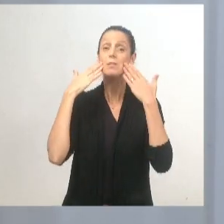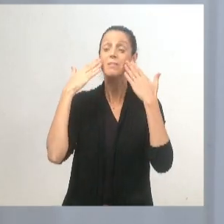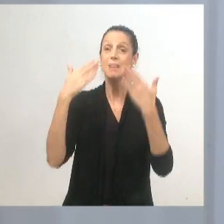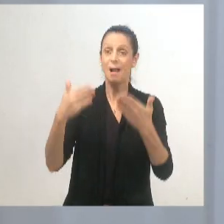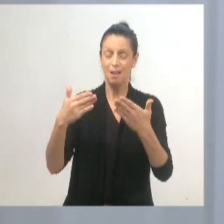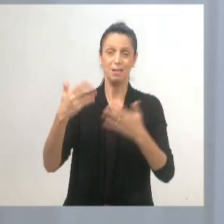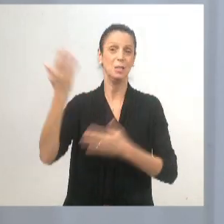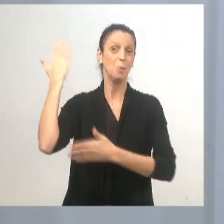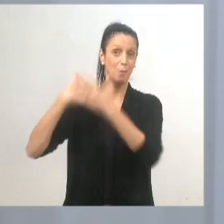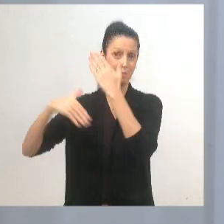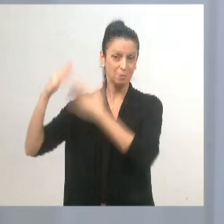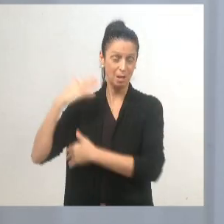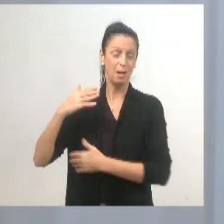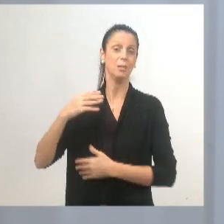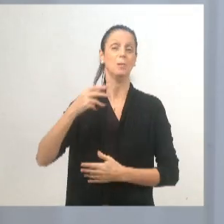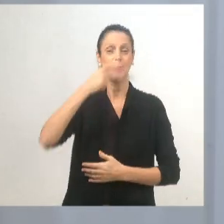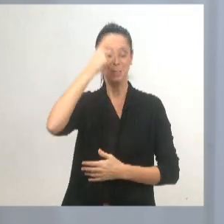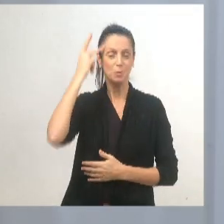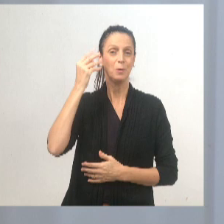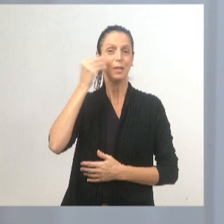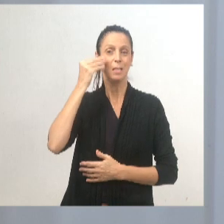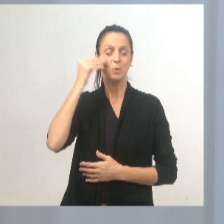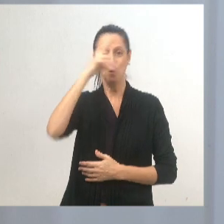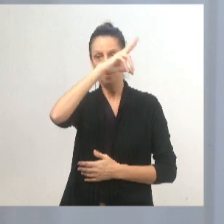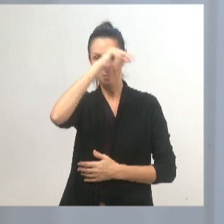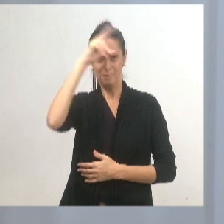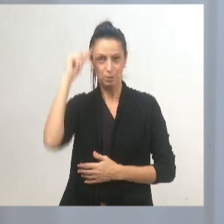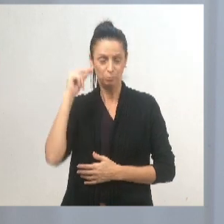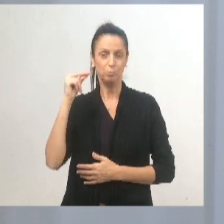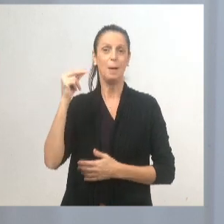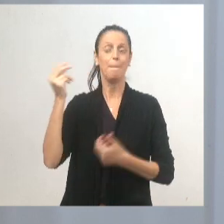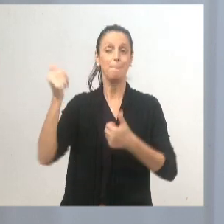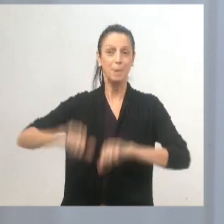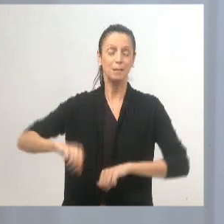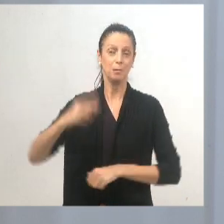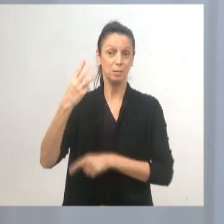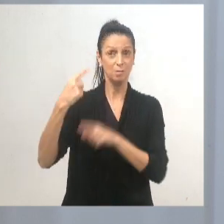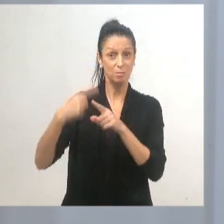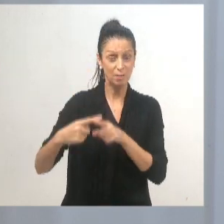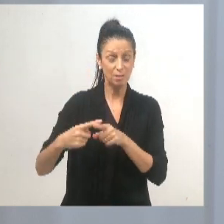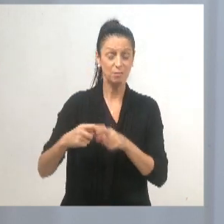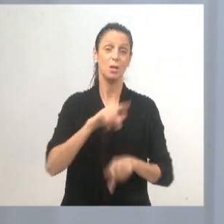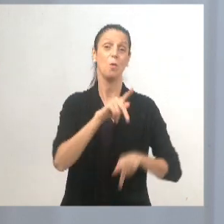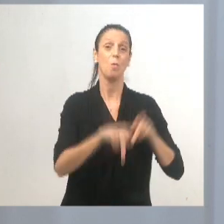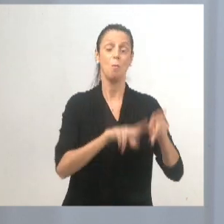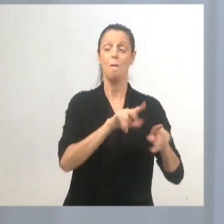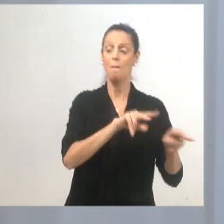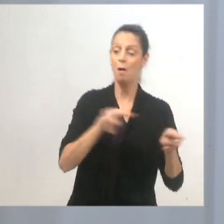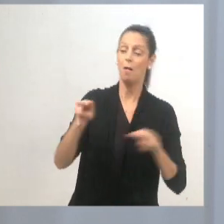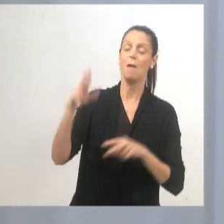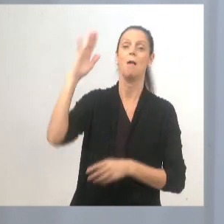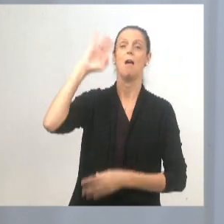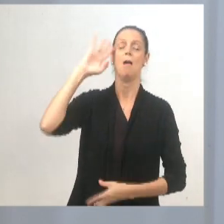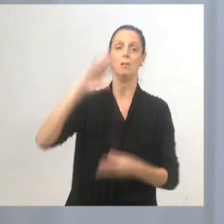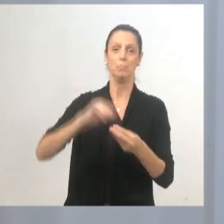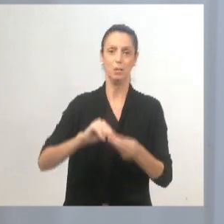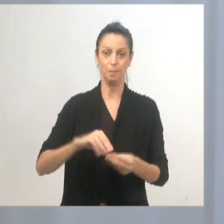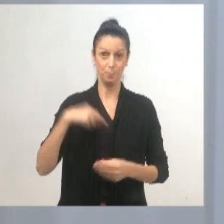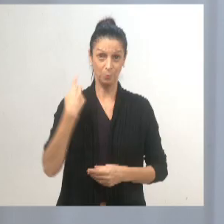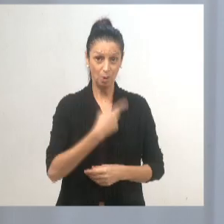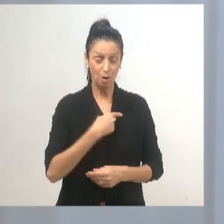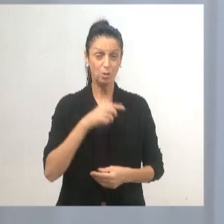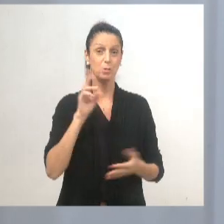vezes derrotados para 2026, o povo de Blumenau saberá julgar. Nós, da base desse